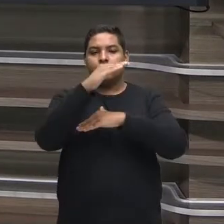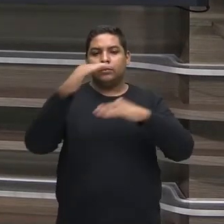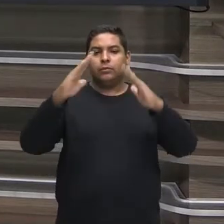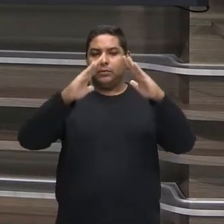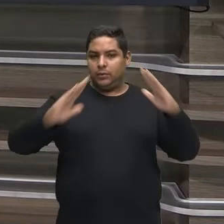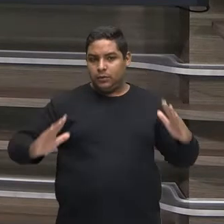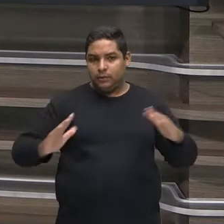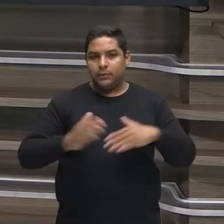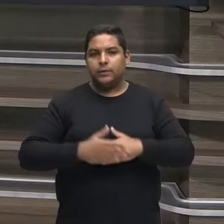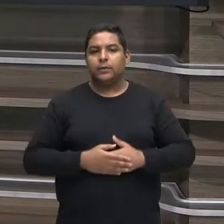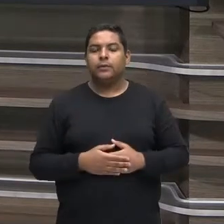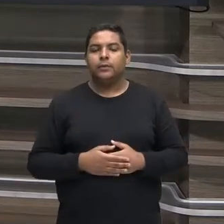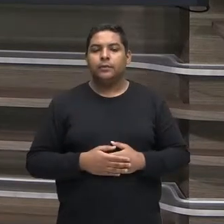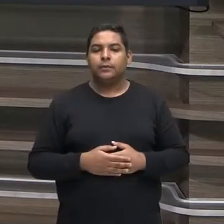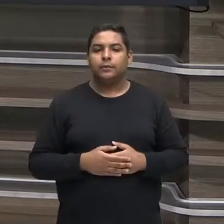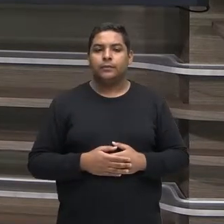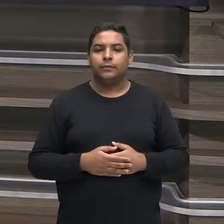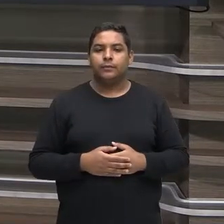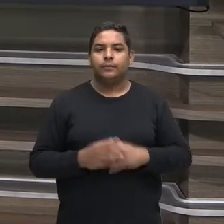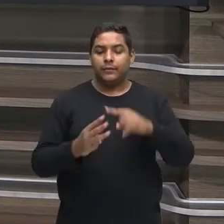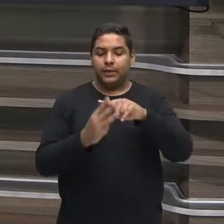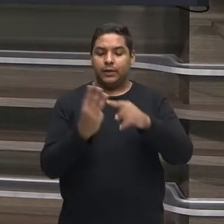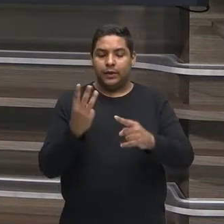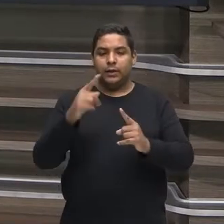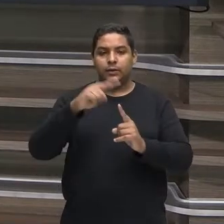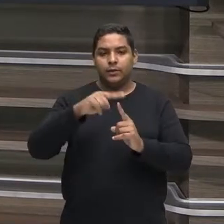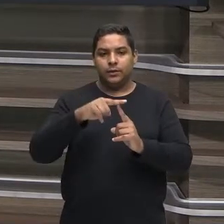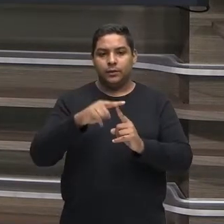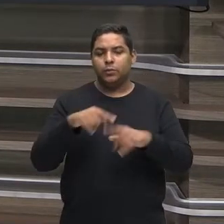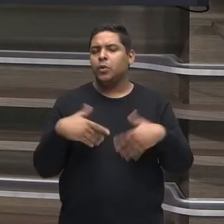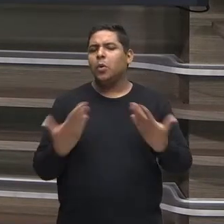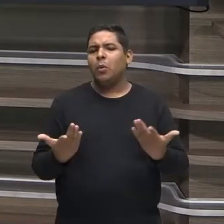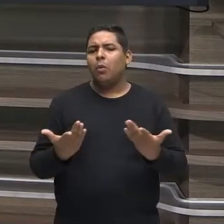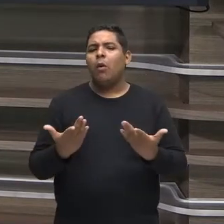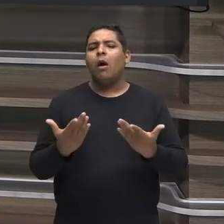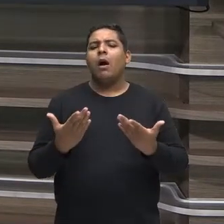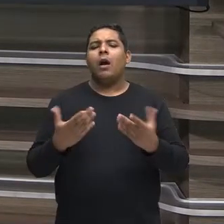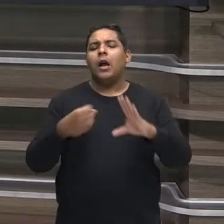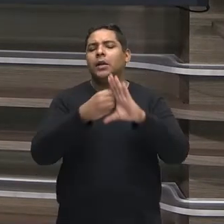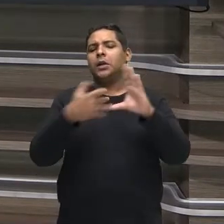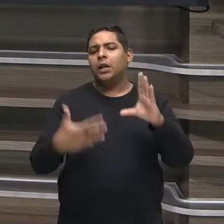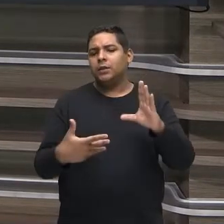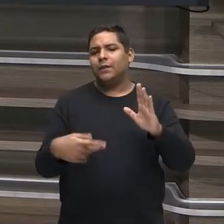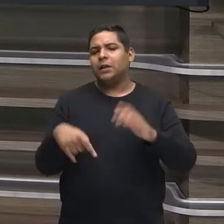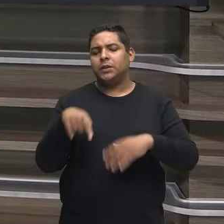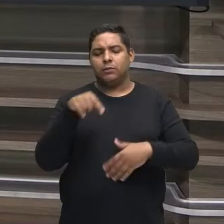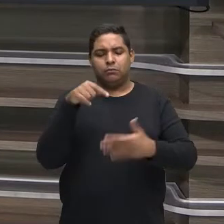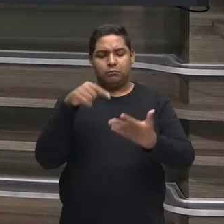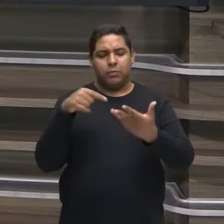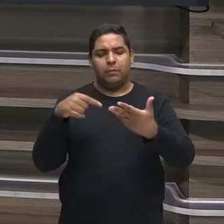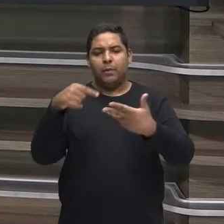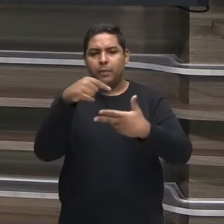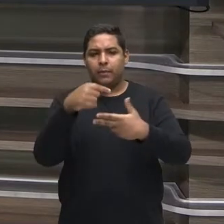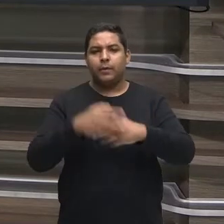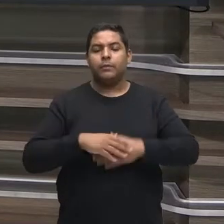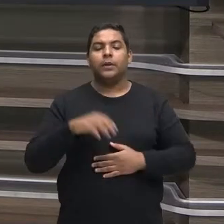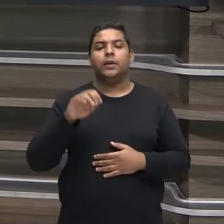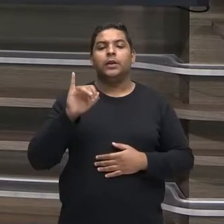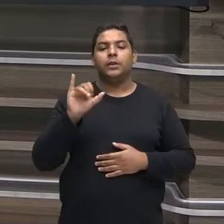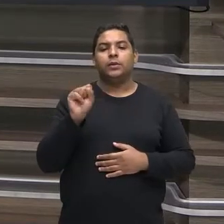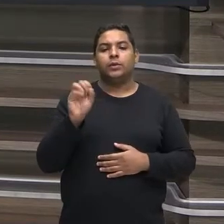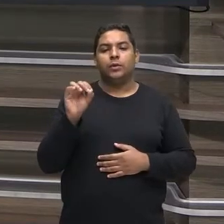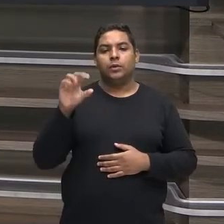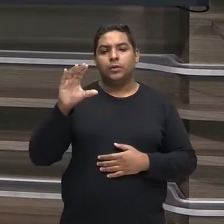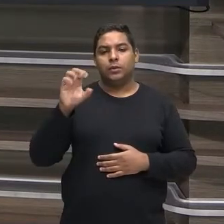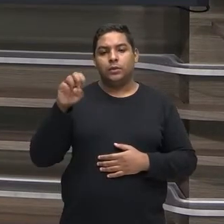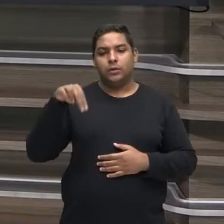Os trapézios são classificados em 3 tipos. Qual a classificação deles? Então, nós temos o isósceles, onde